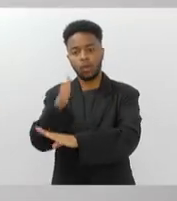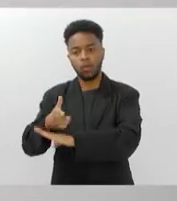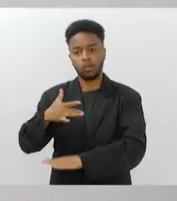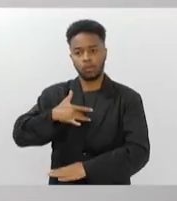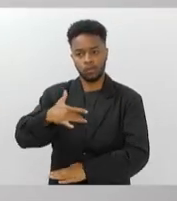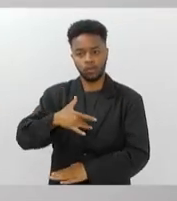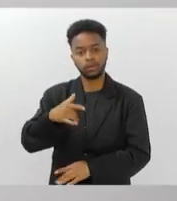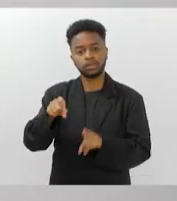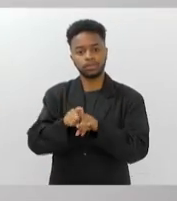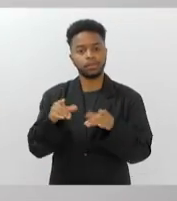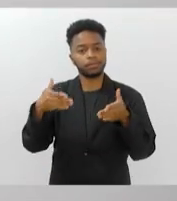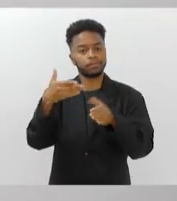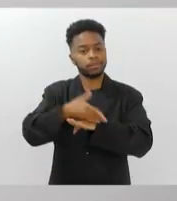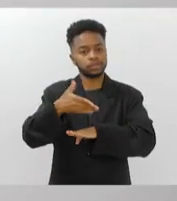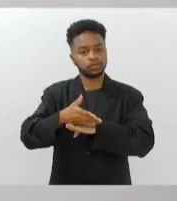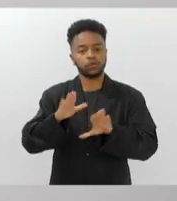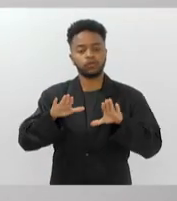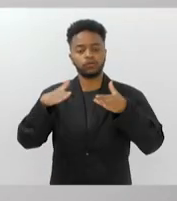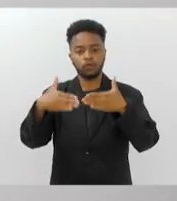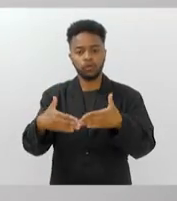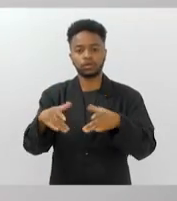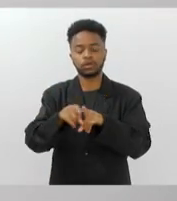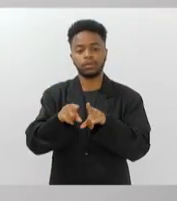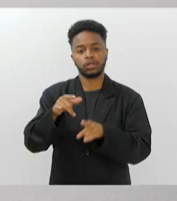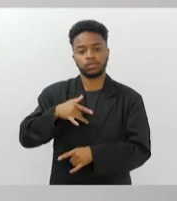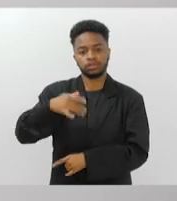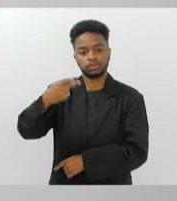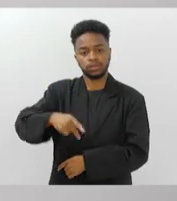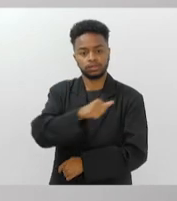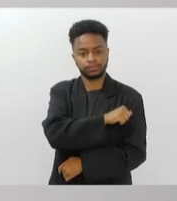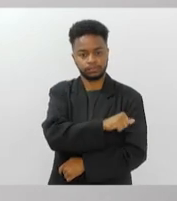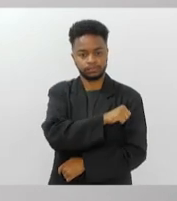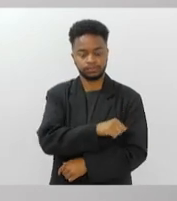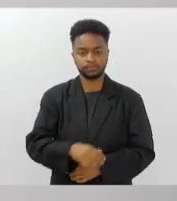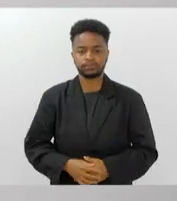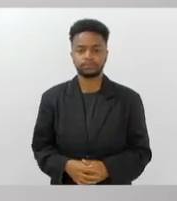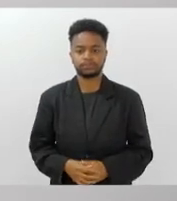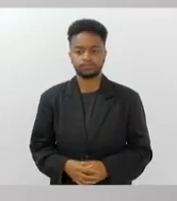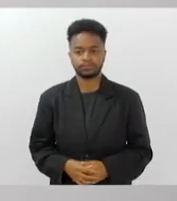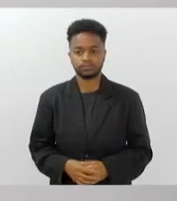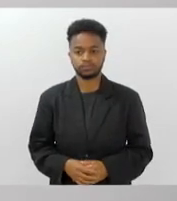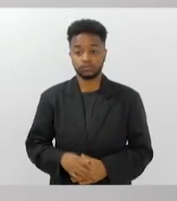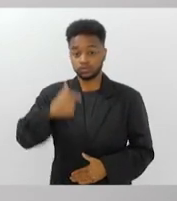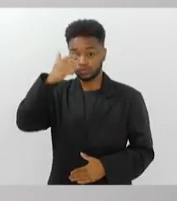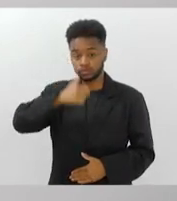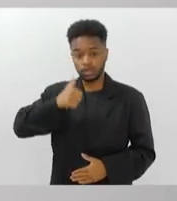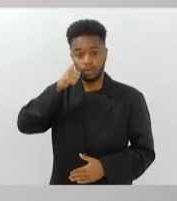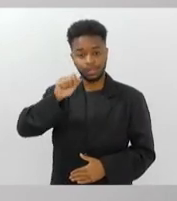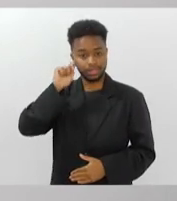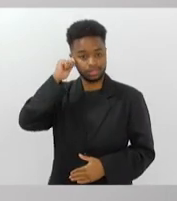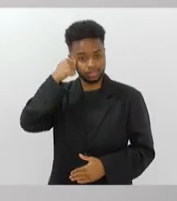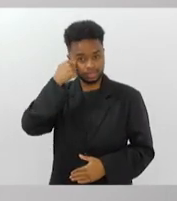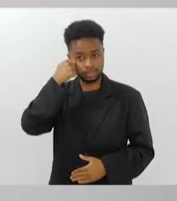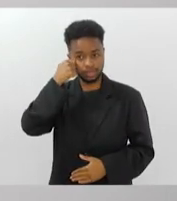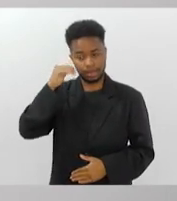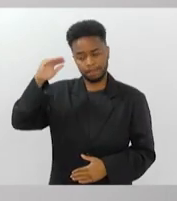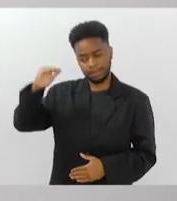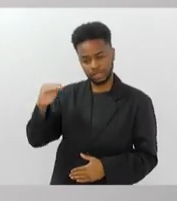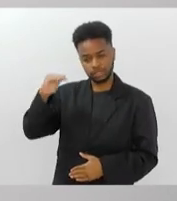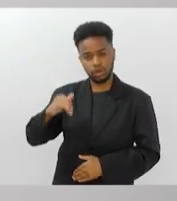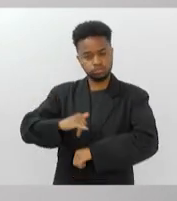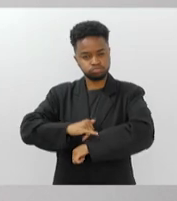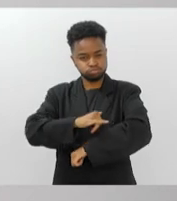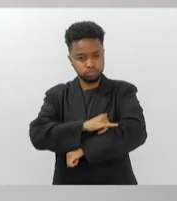e sou do fórum tuberculose do Estado do Rio de Janeiro eu sou uma mulher negra bracinha